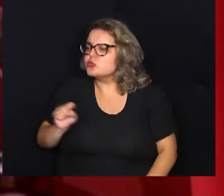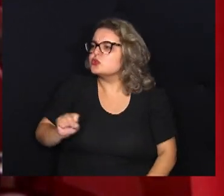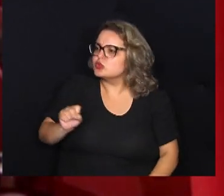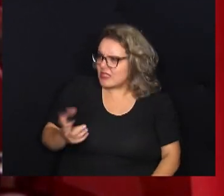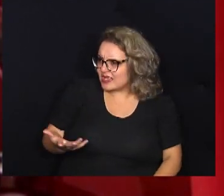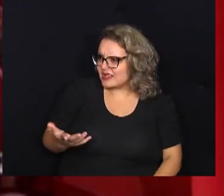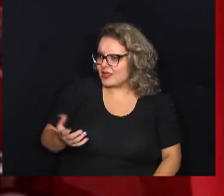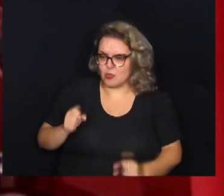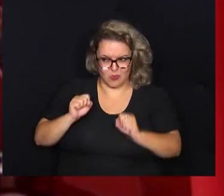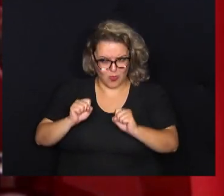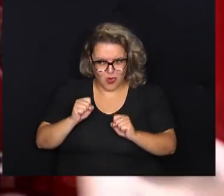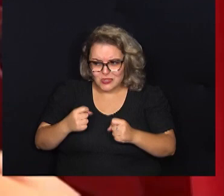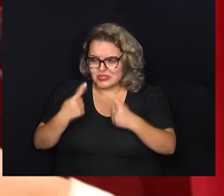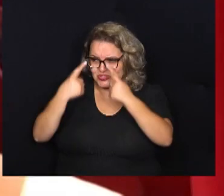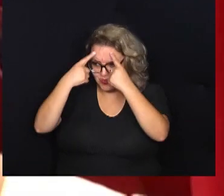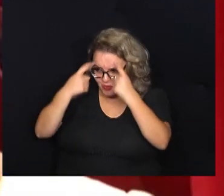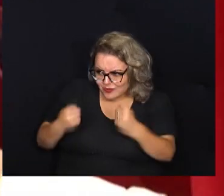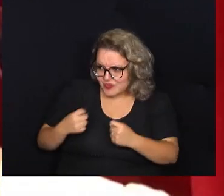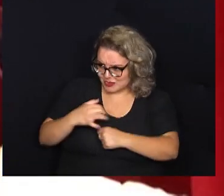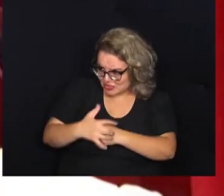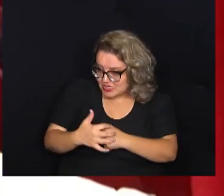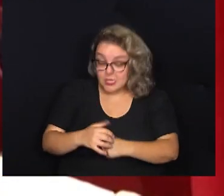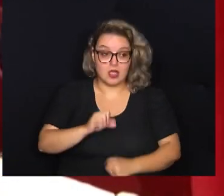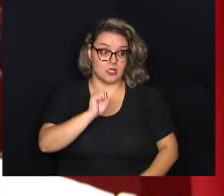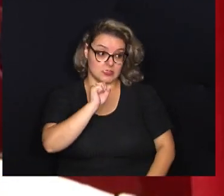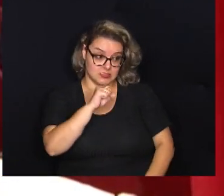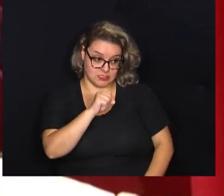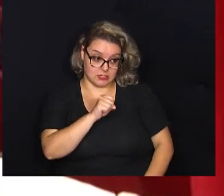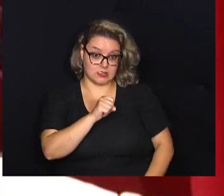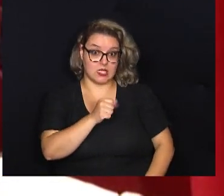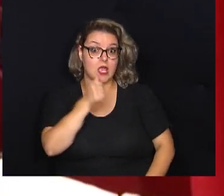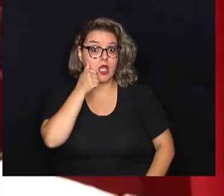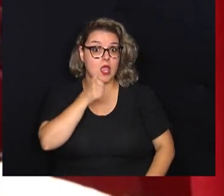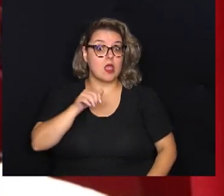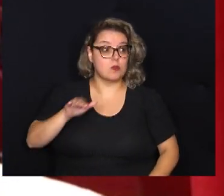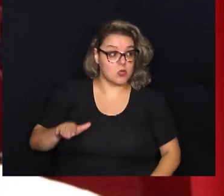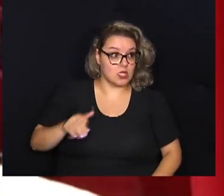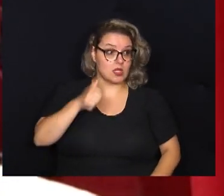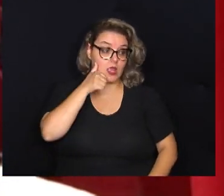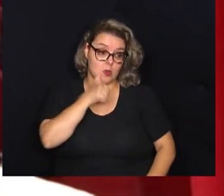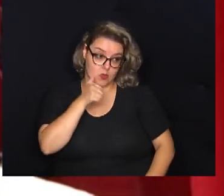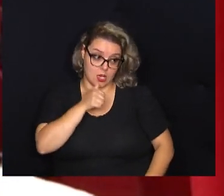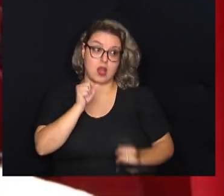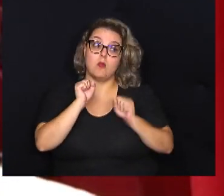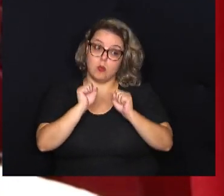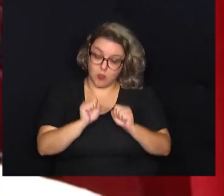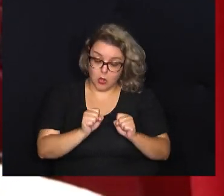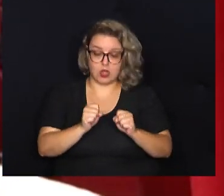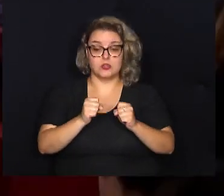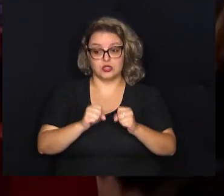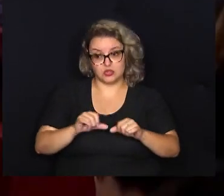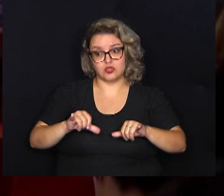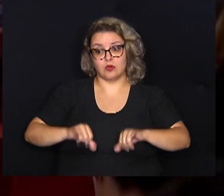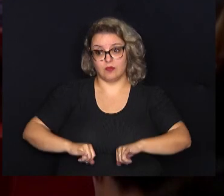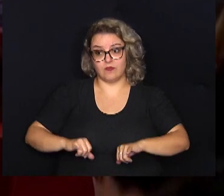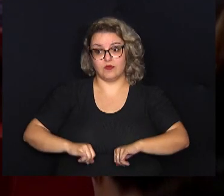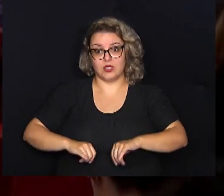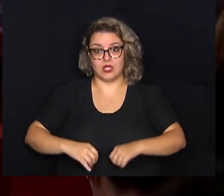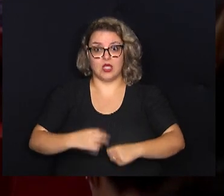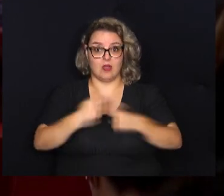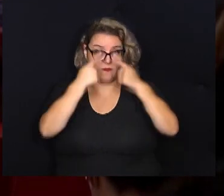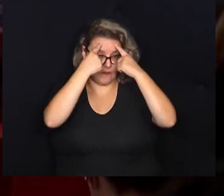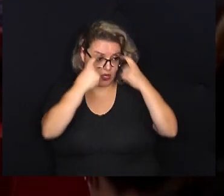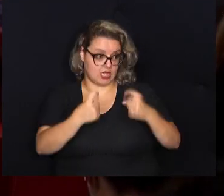pode sofrer uma violência digital? Sim, meninas e mulheres podem sofrer violência digital. Então, muitas vezes,